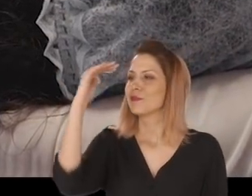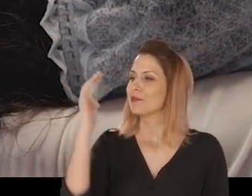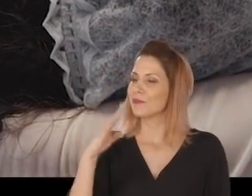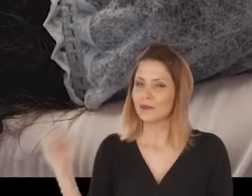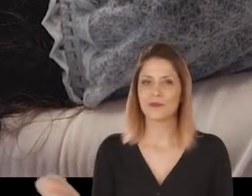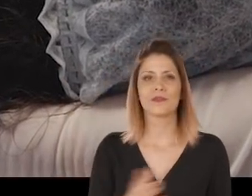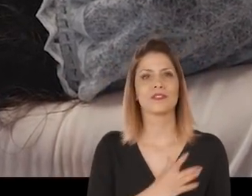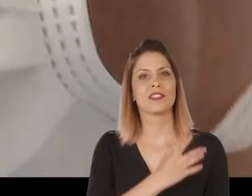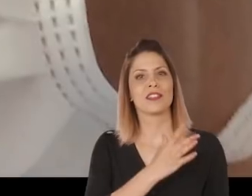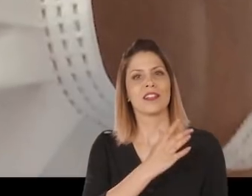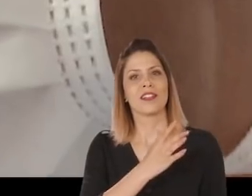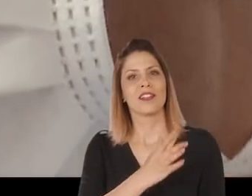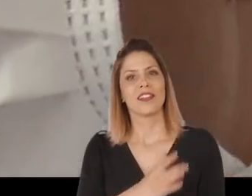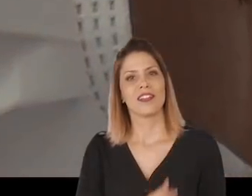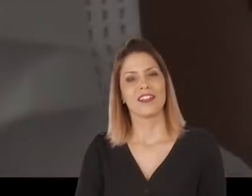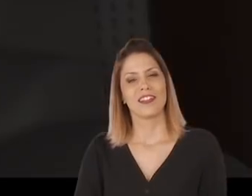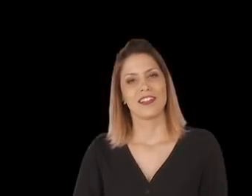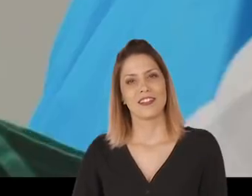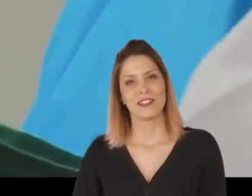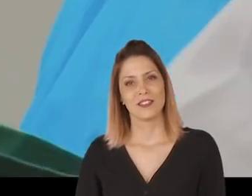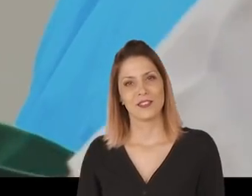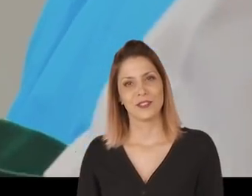novo Brasil está nascendo.